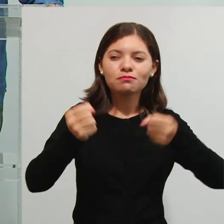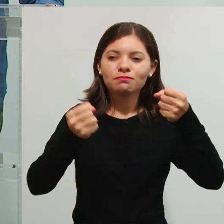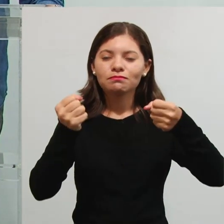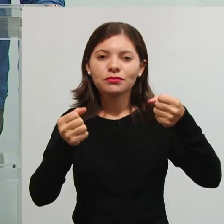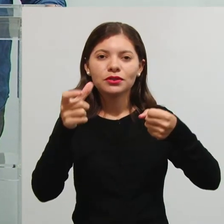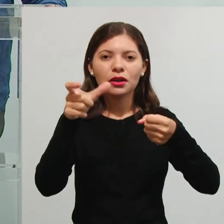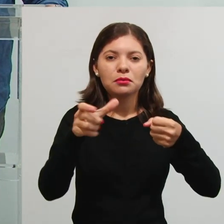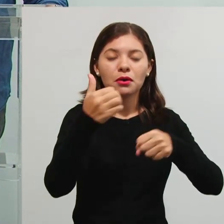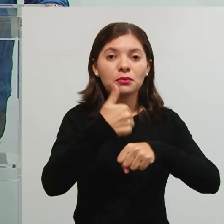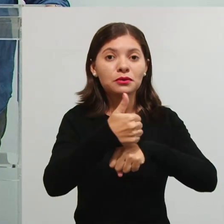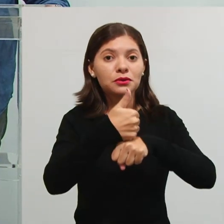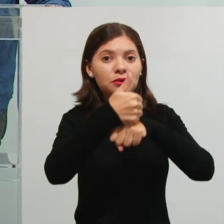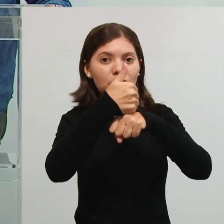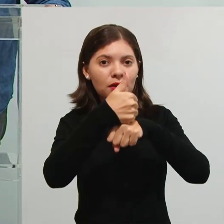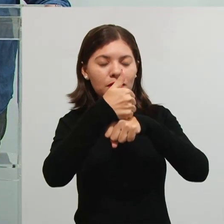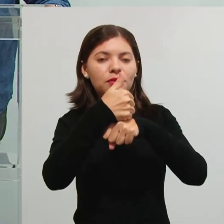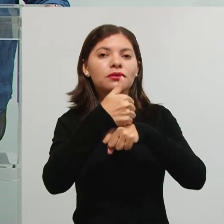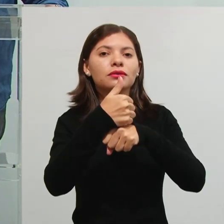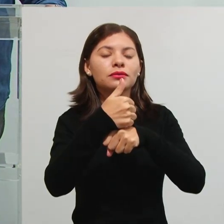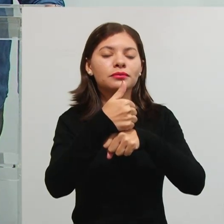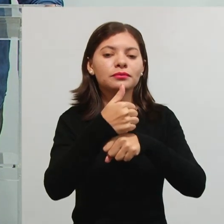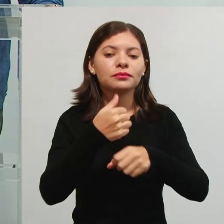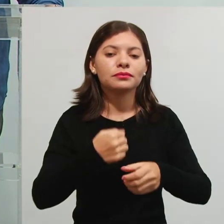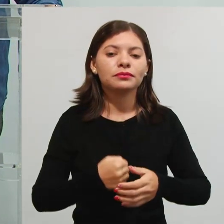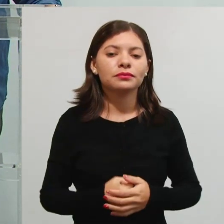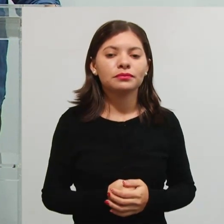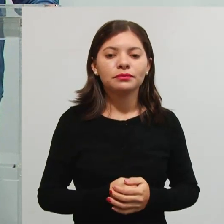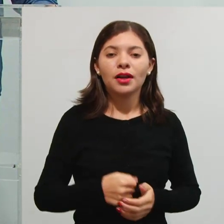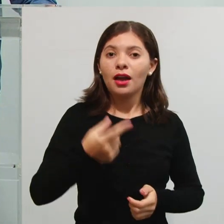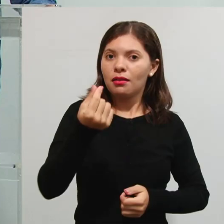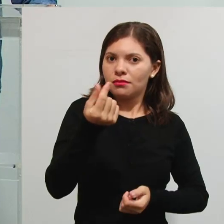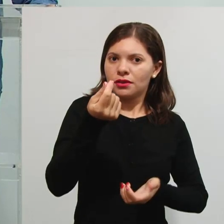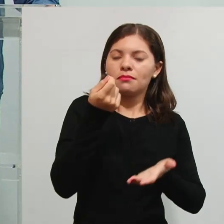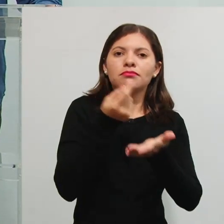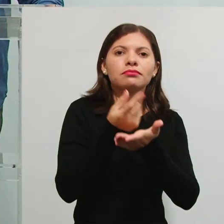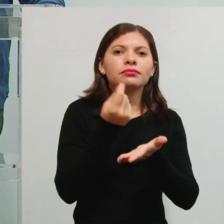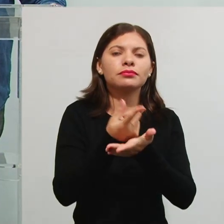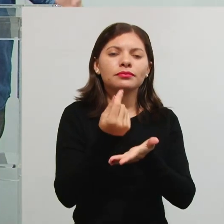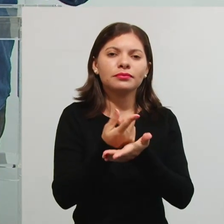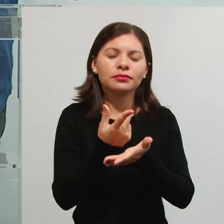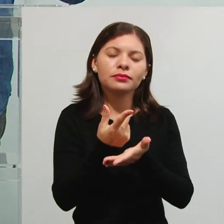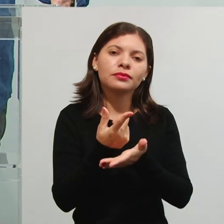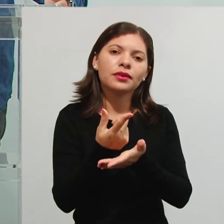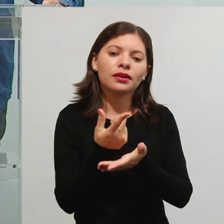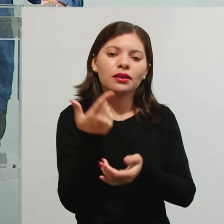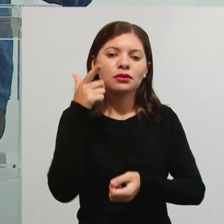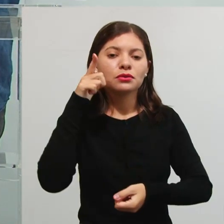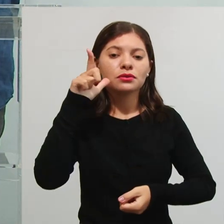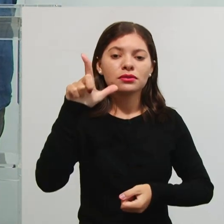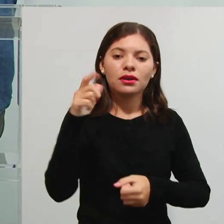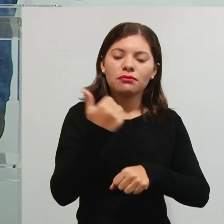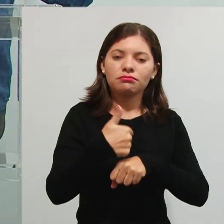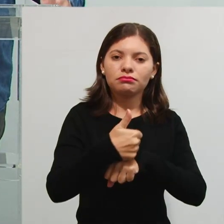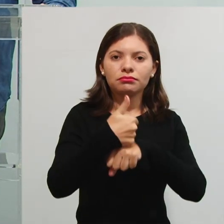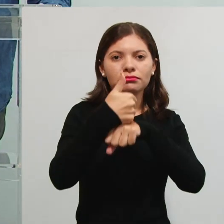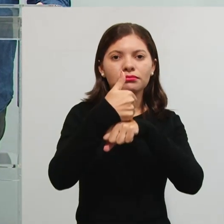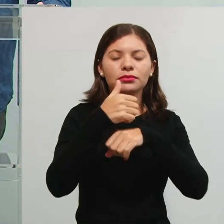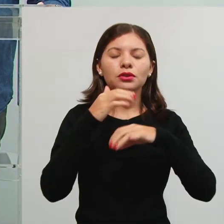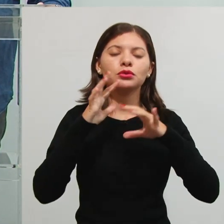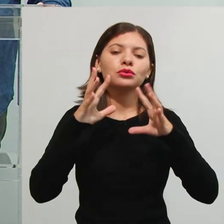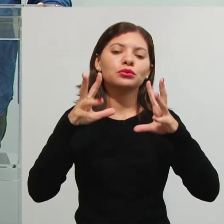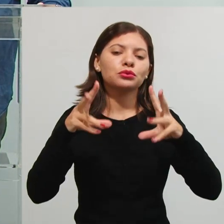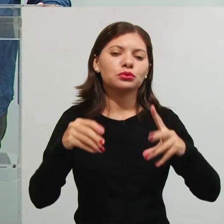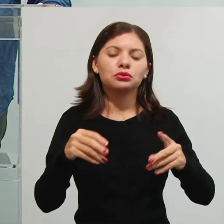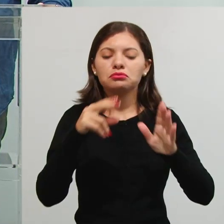aquele profissional que está cadastrado na plataforma, ele é remunerado, ele recebe ali por aquele serviço, tudo dentro